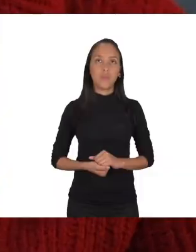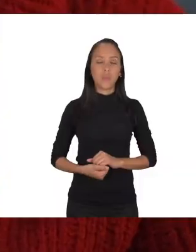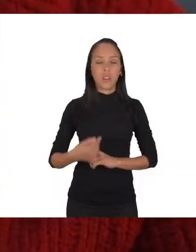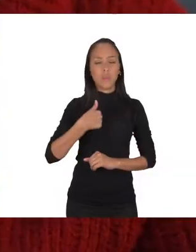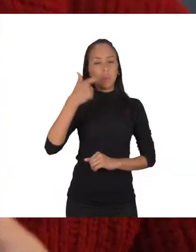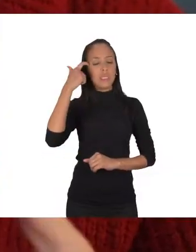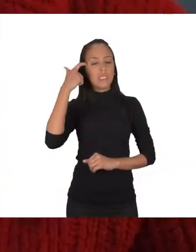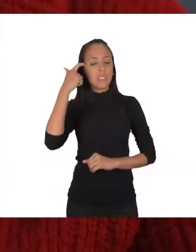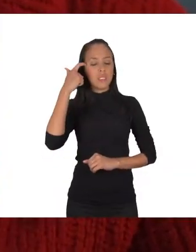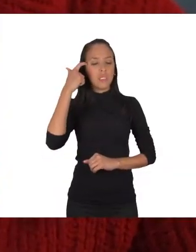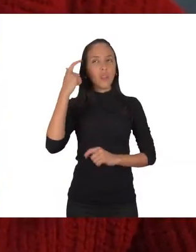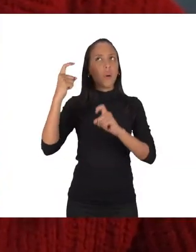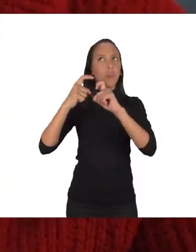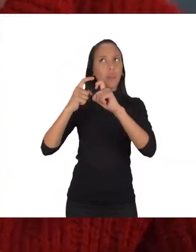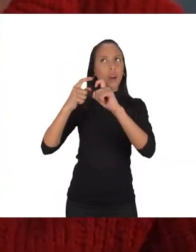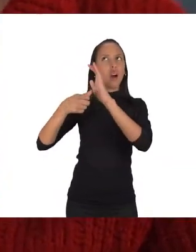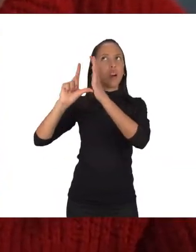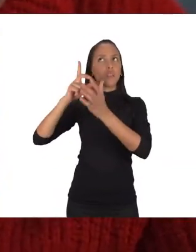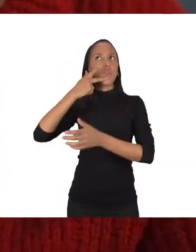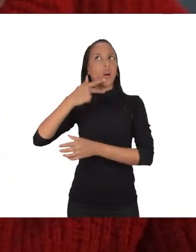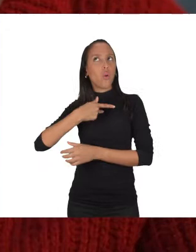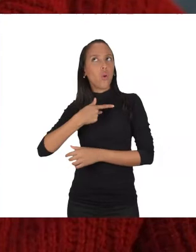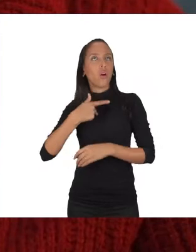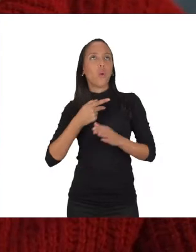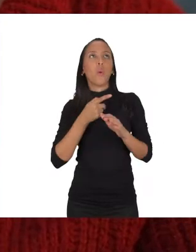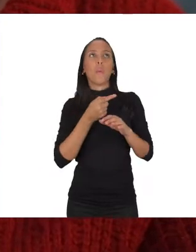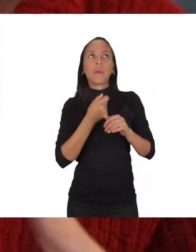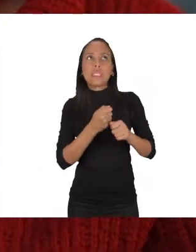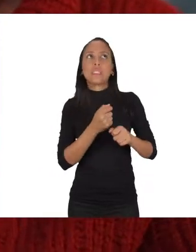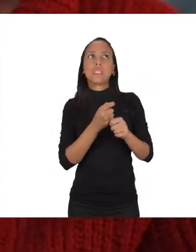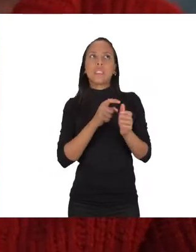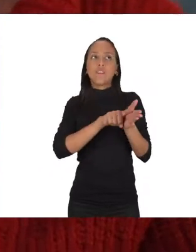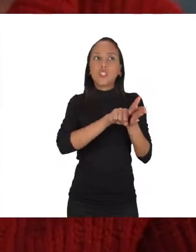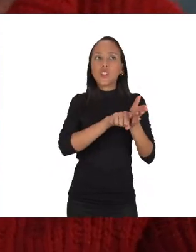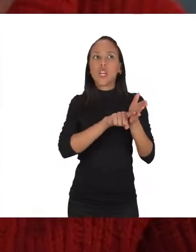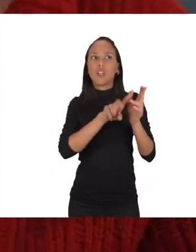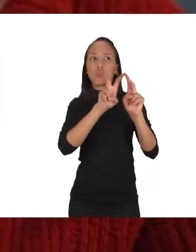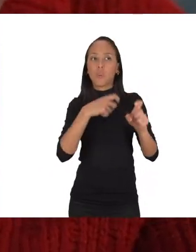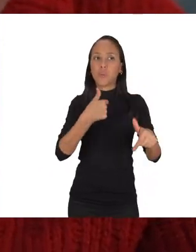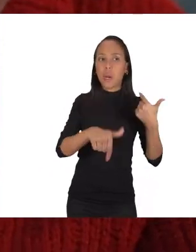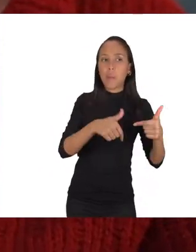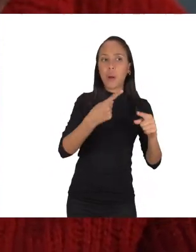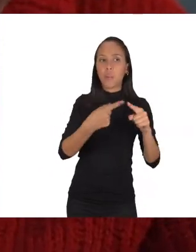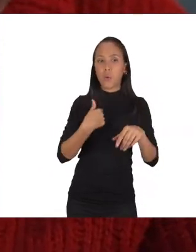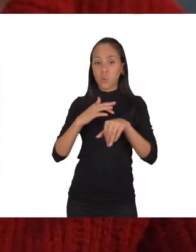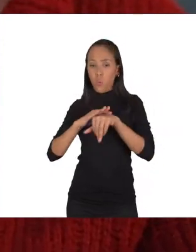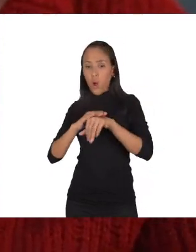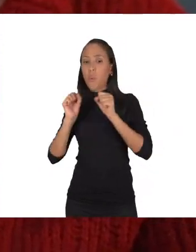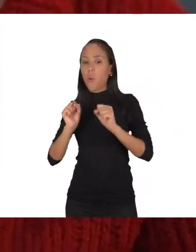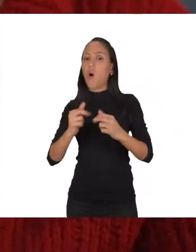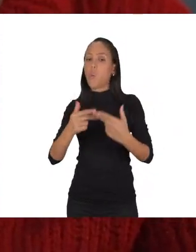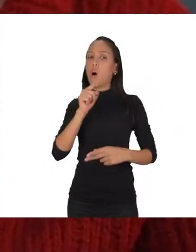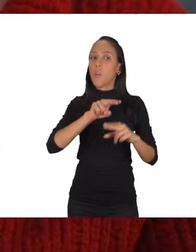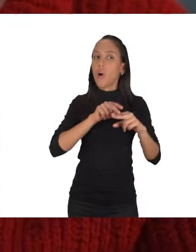Pensando assim, já tinha um médico de Erasto dizendo que era para mim procurar investigar o negócio em relação ao trabalho, que eu estava doente, poderia ser alguma coisa,